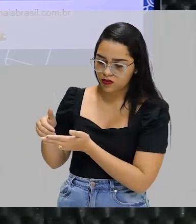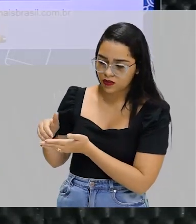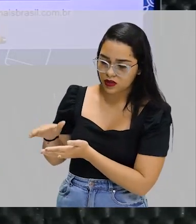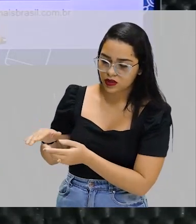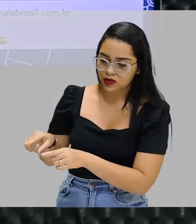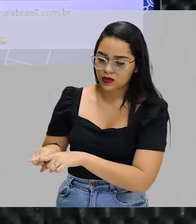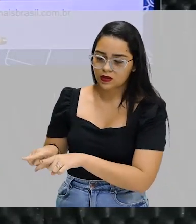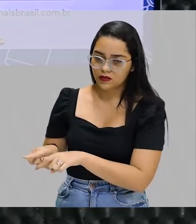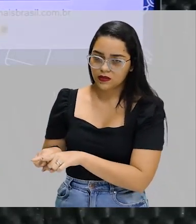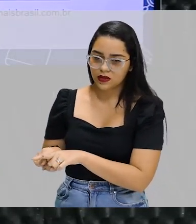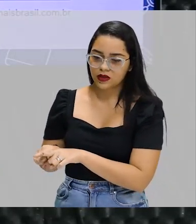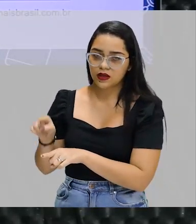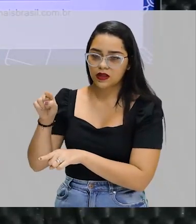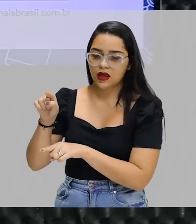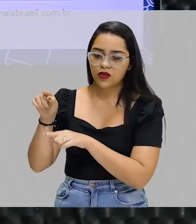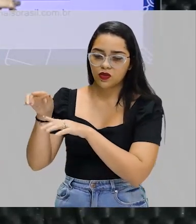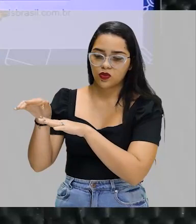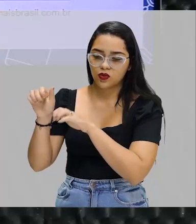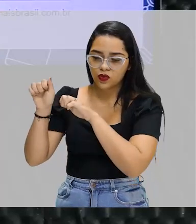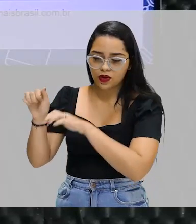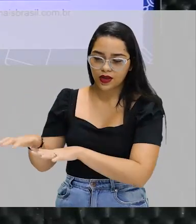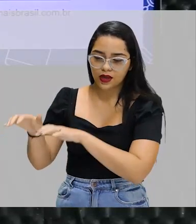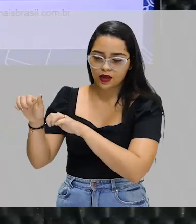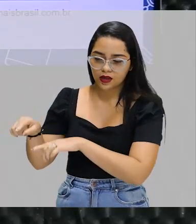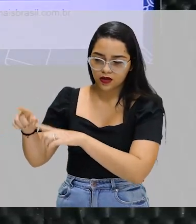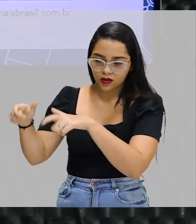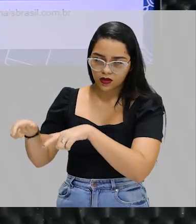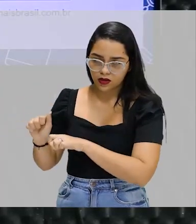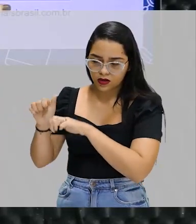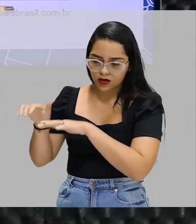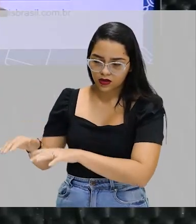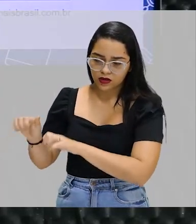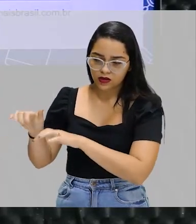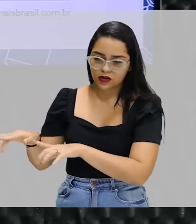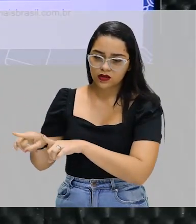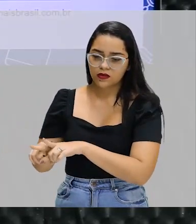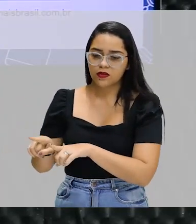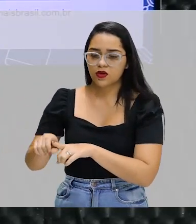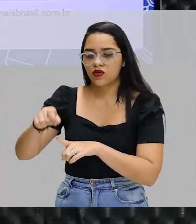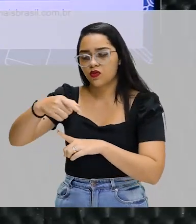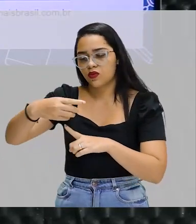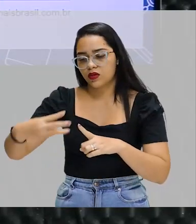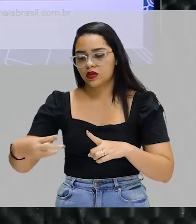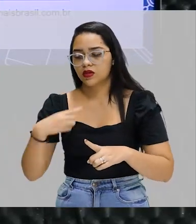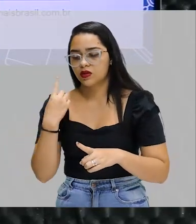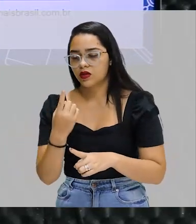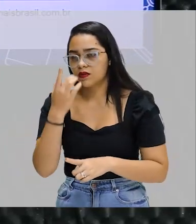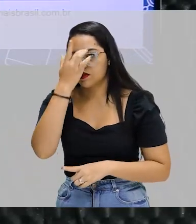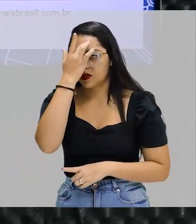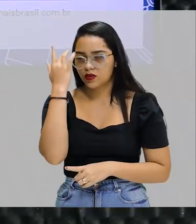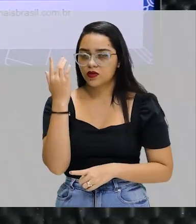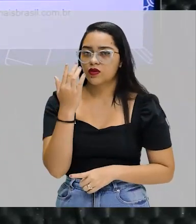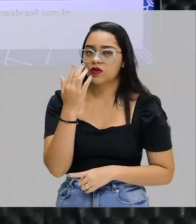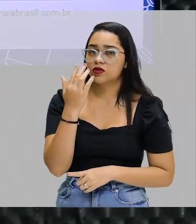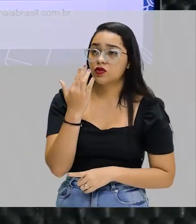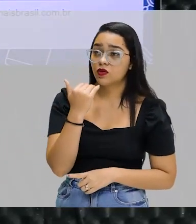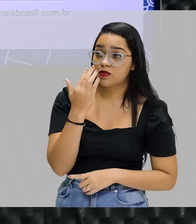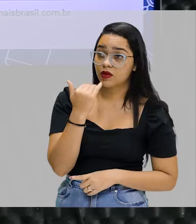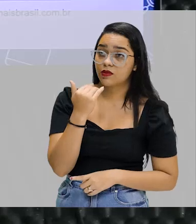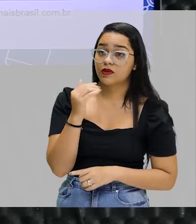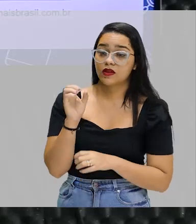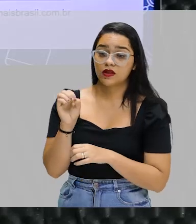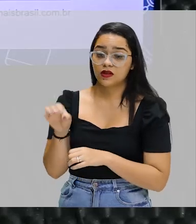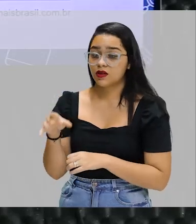foco no Reino Unido, falando justamente que um terço da comida que nós, pessoas, consumimos